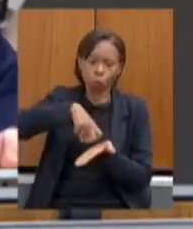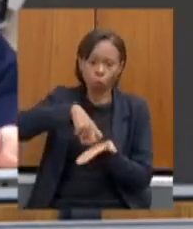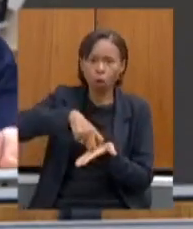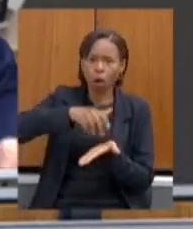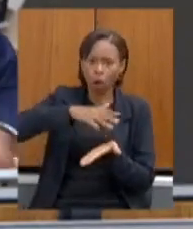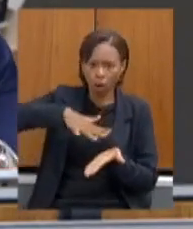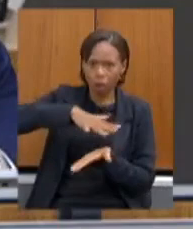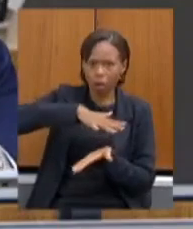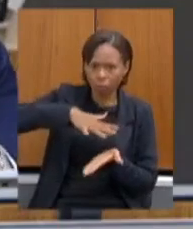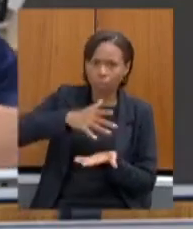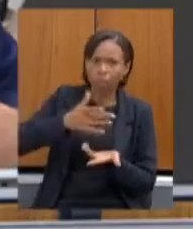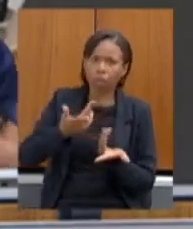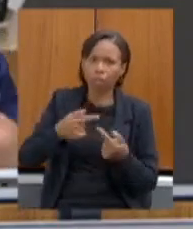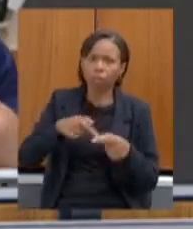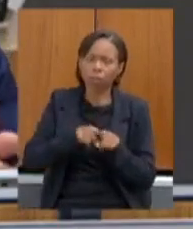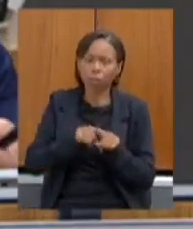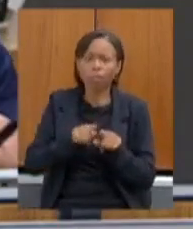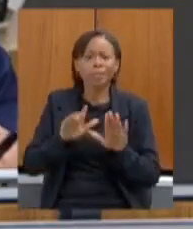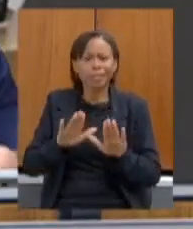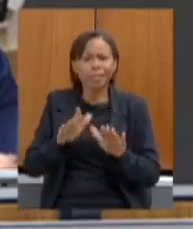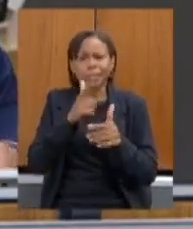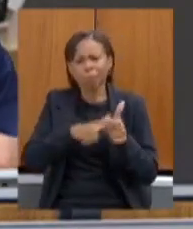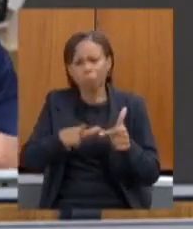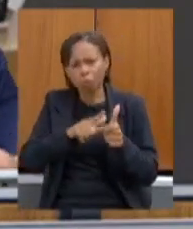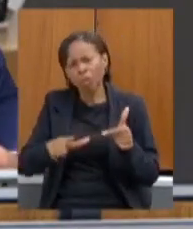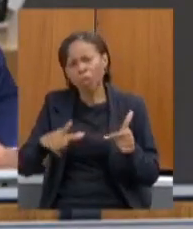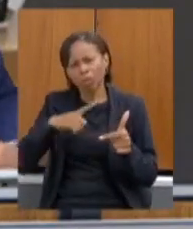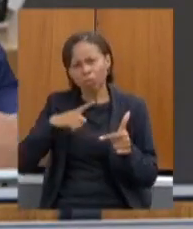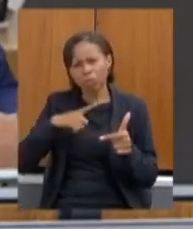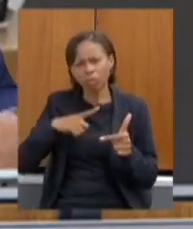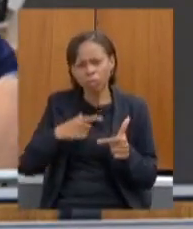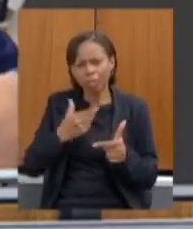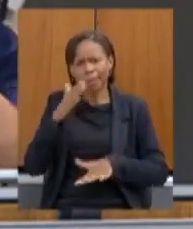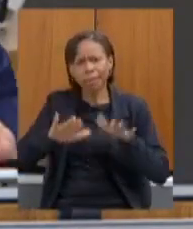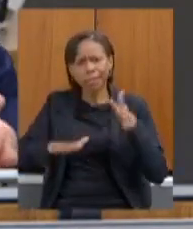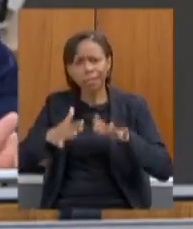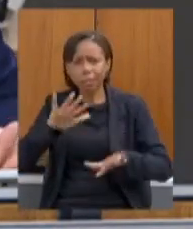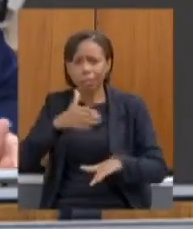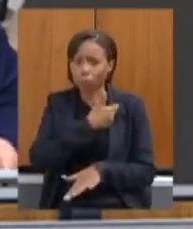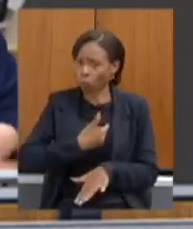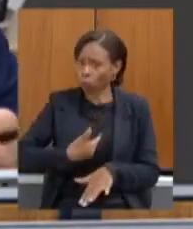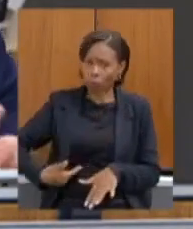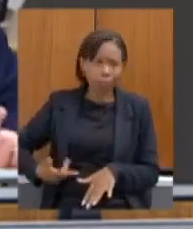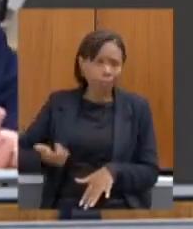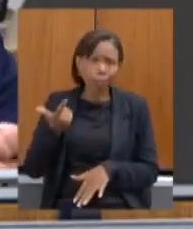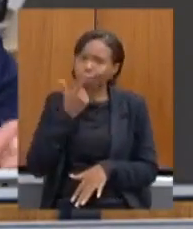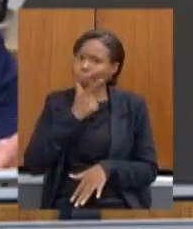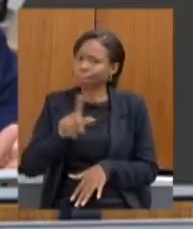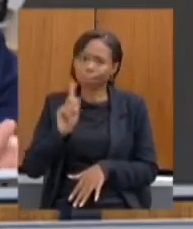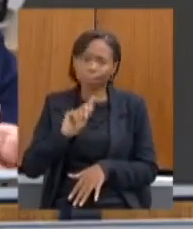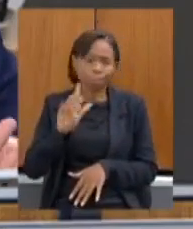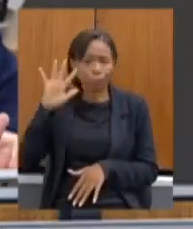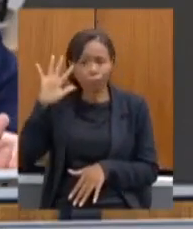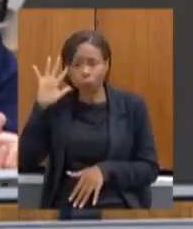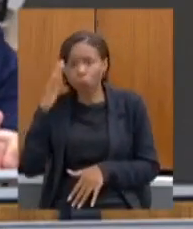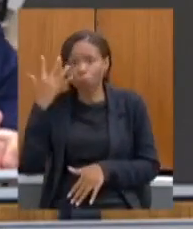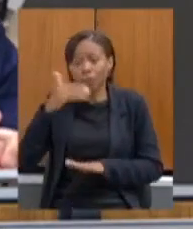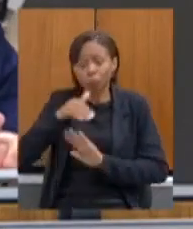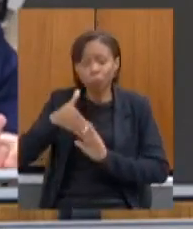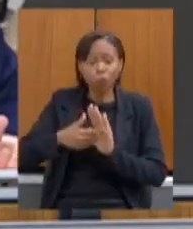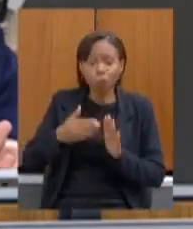dificuldades colocadas, de, mesmo com a não condição do governo estadual de atender na plenitude os pleitos deles,